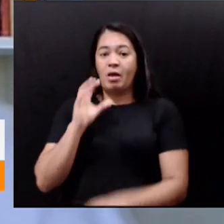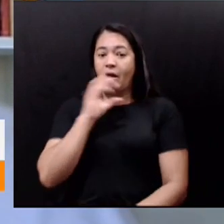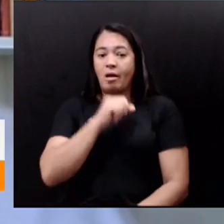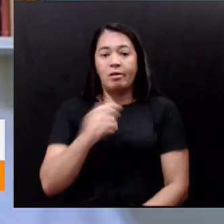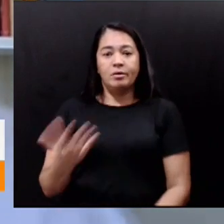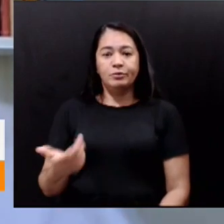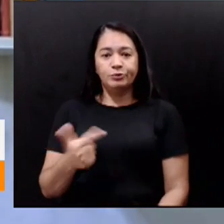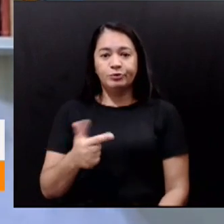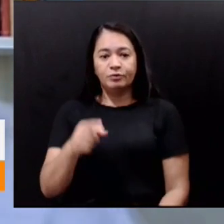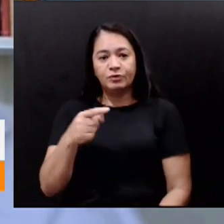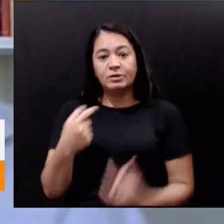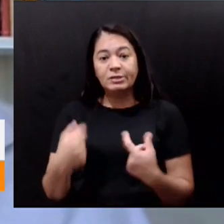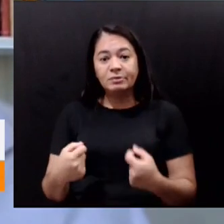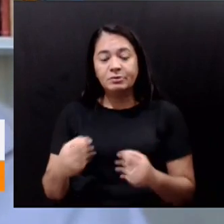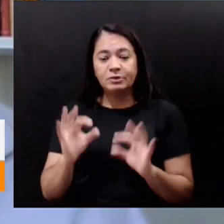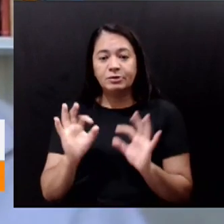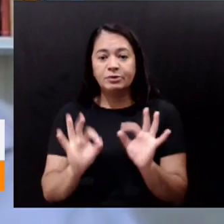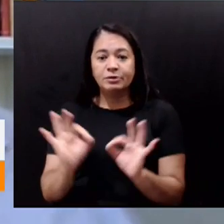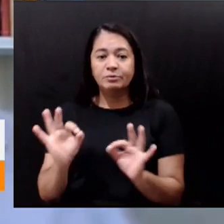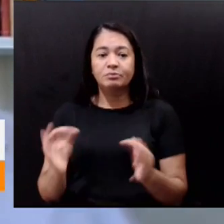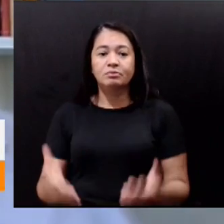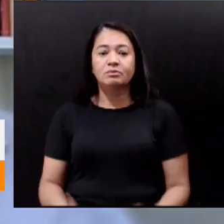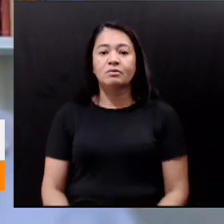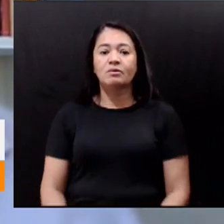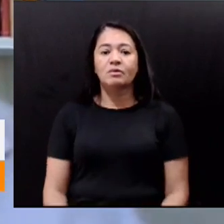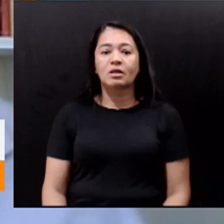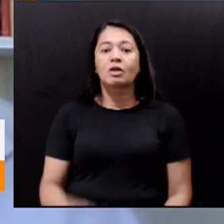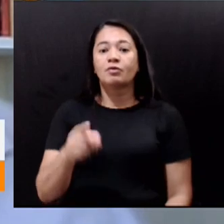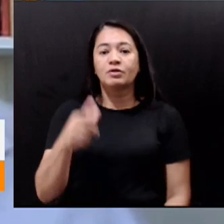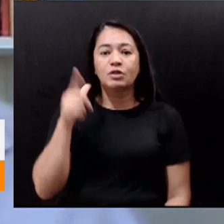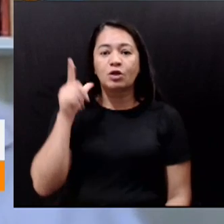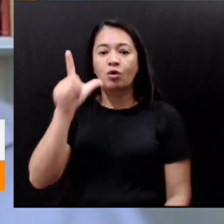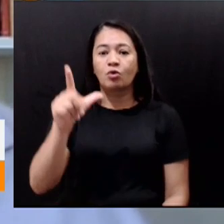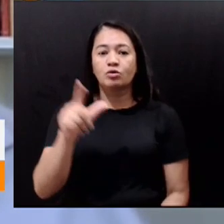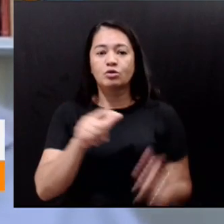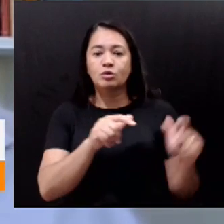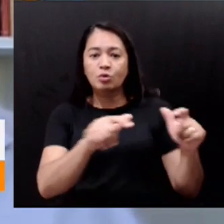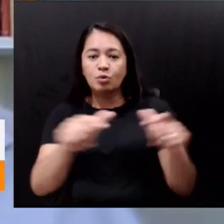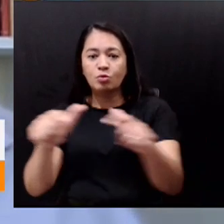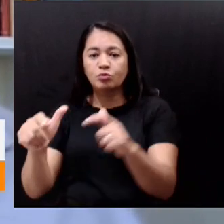de um planejamento para que você vá até esses espaços e consiga